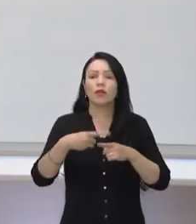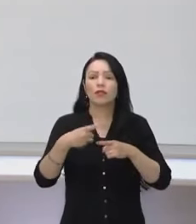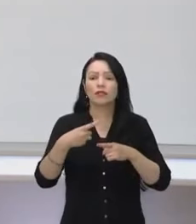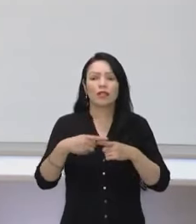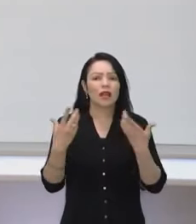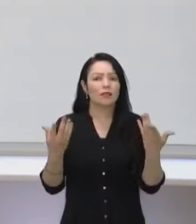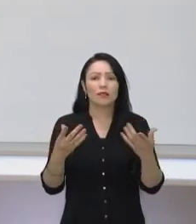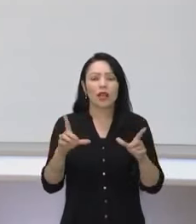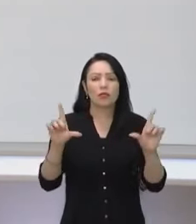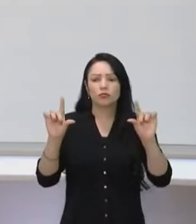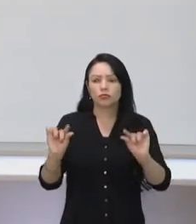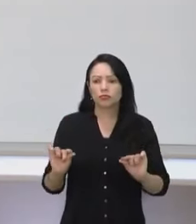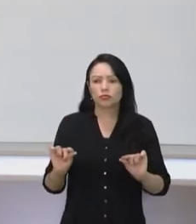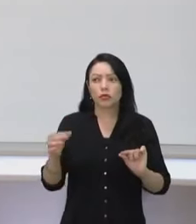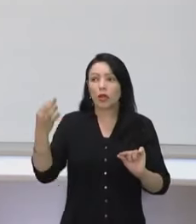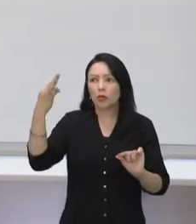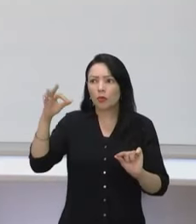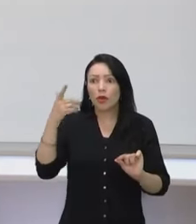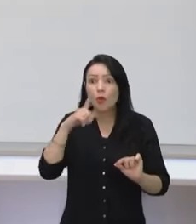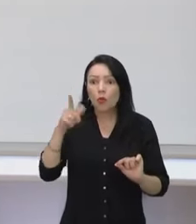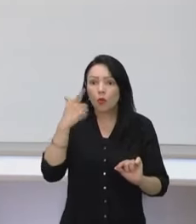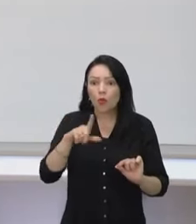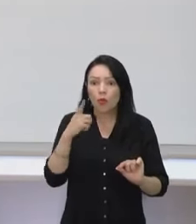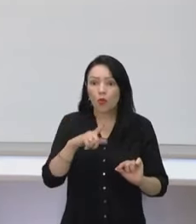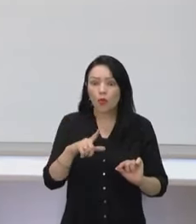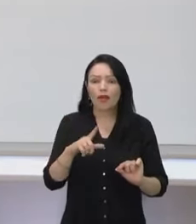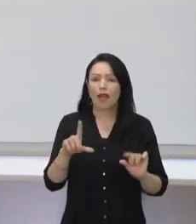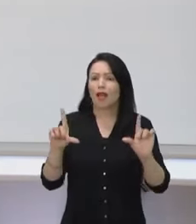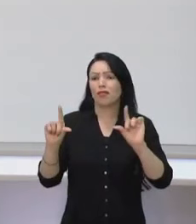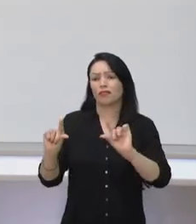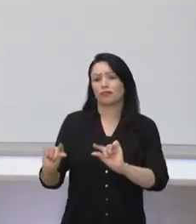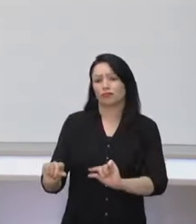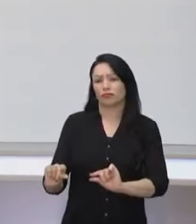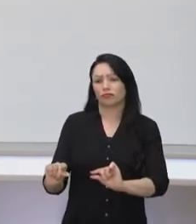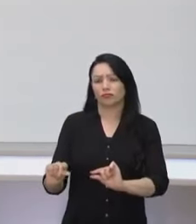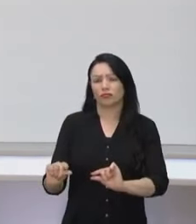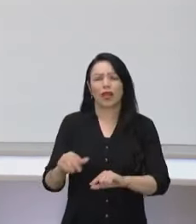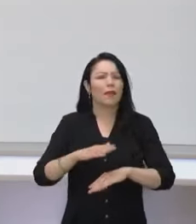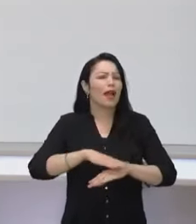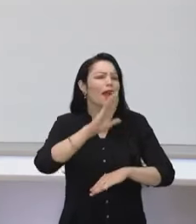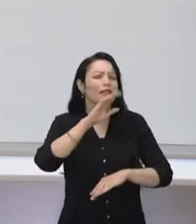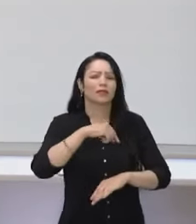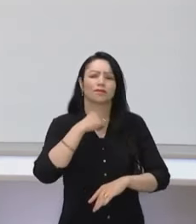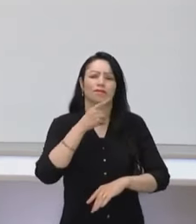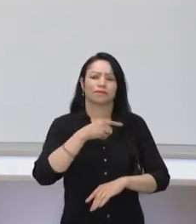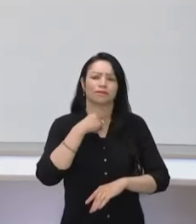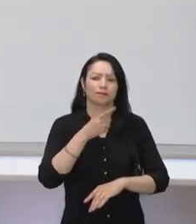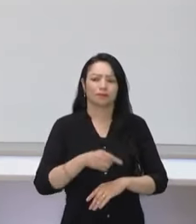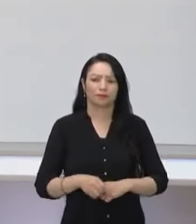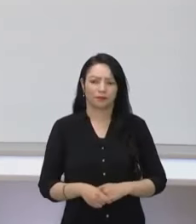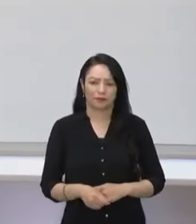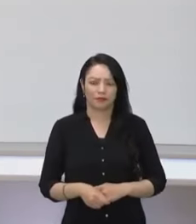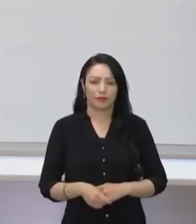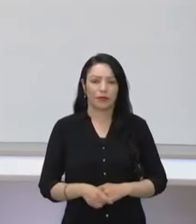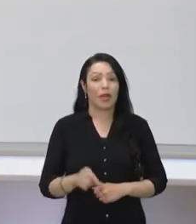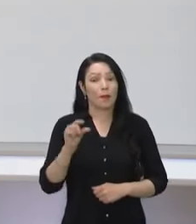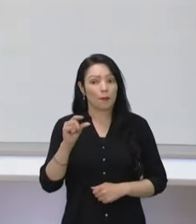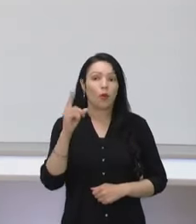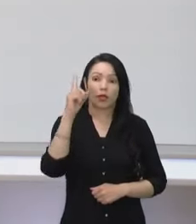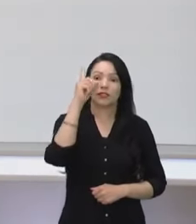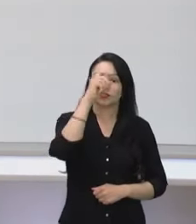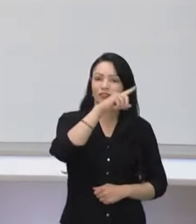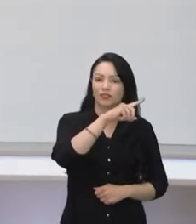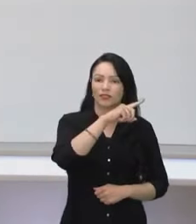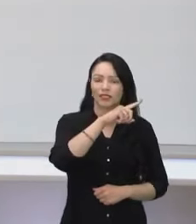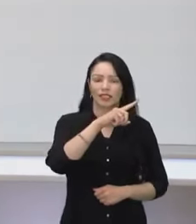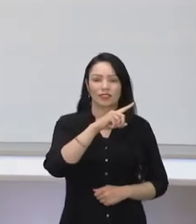tiveram menor índice de aproveitamento, de acertos, né? Então é onde os estudantes apresentaram um pouco de dificuldade. A